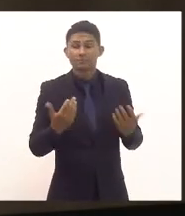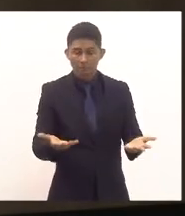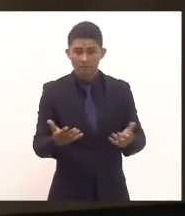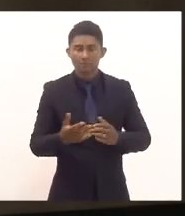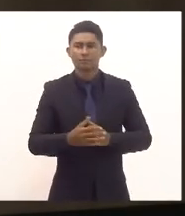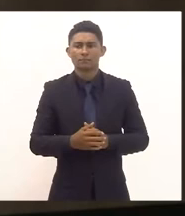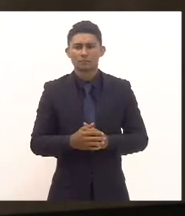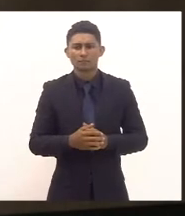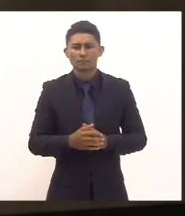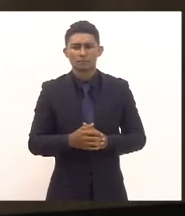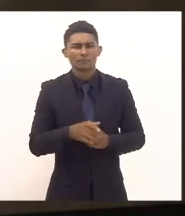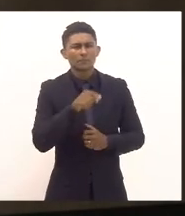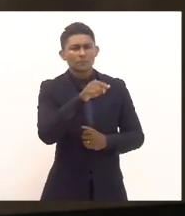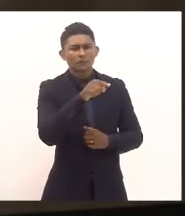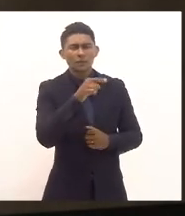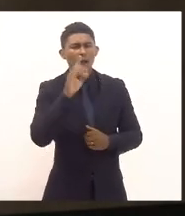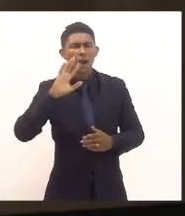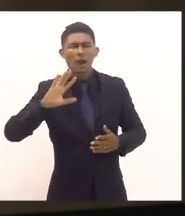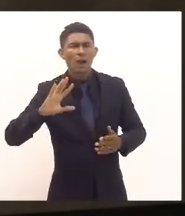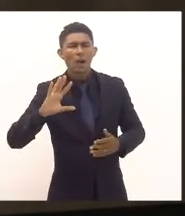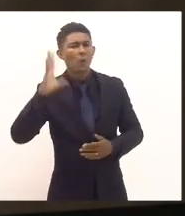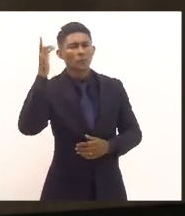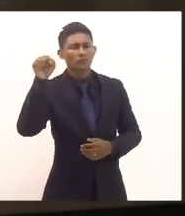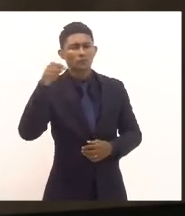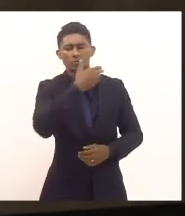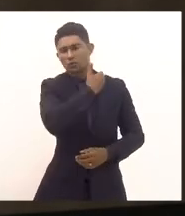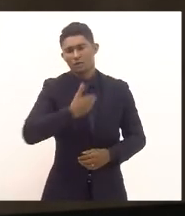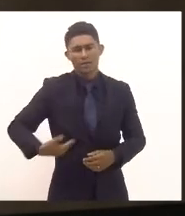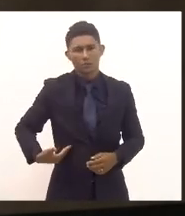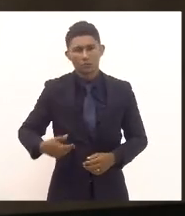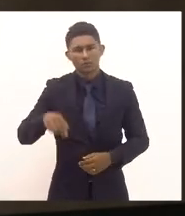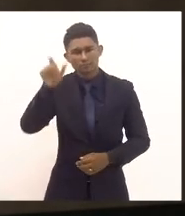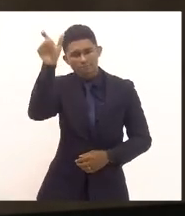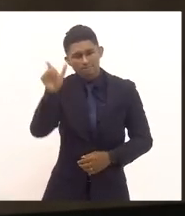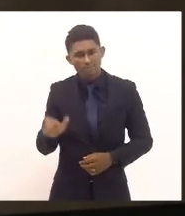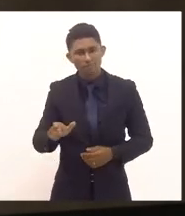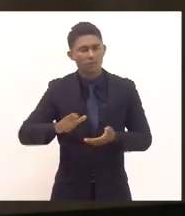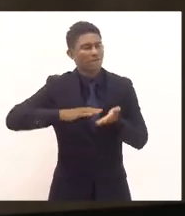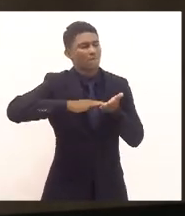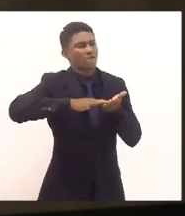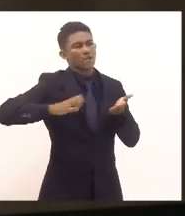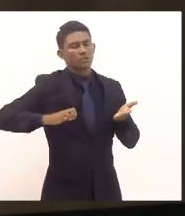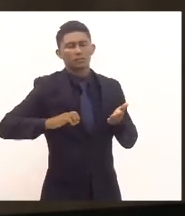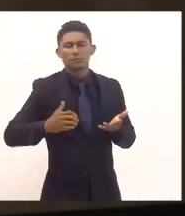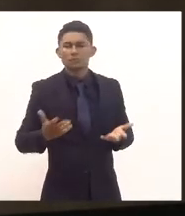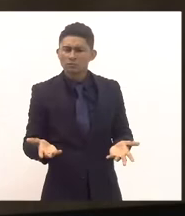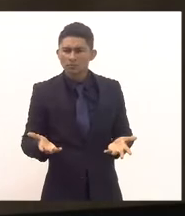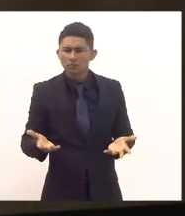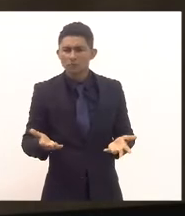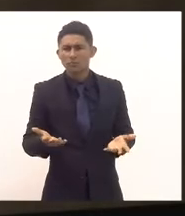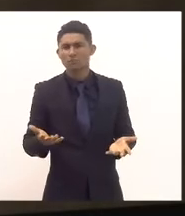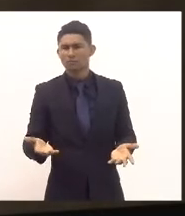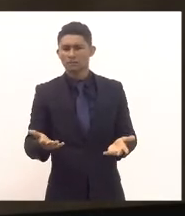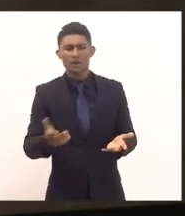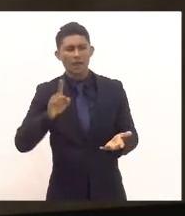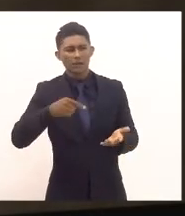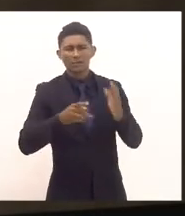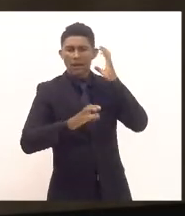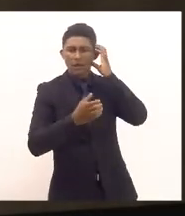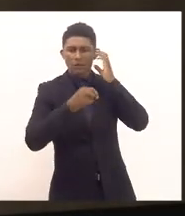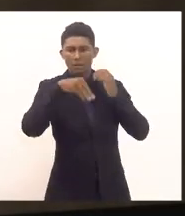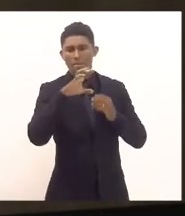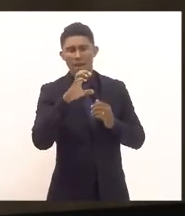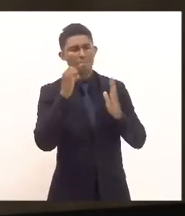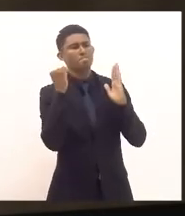inexplicável mente foi vetado pelo Governador Cláudio Castro na verdade tanto projeto sobre o tombamento da Rádio MEC